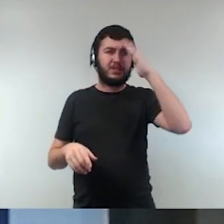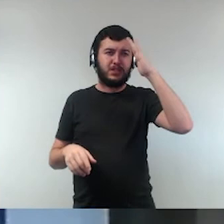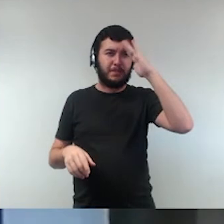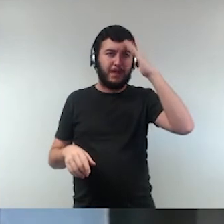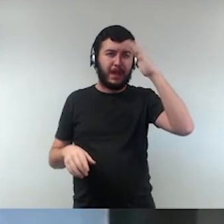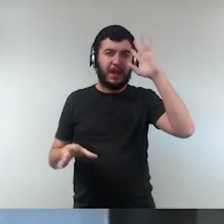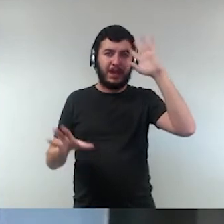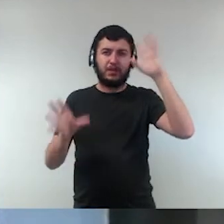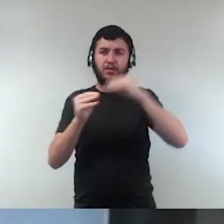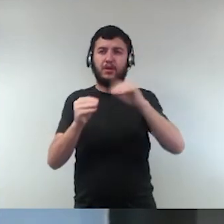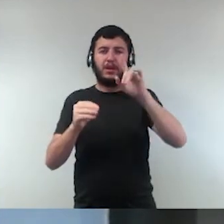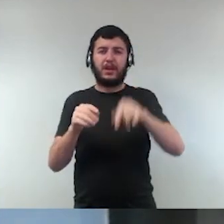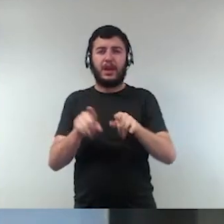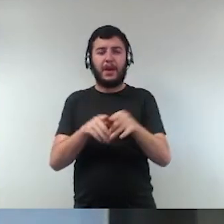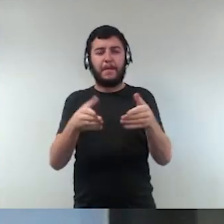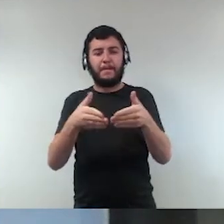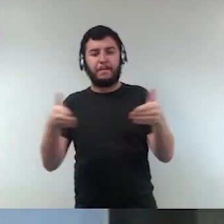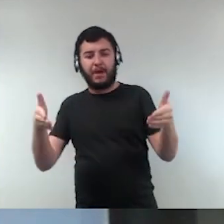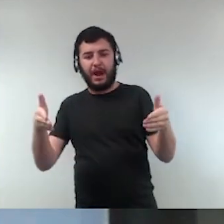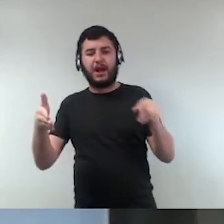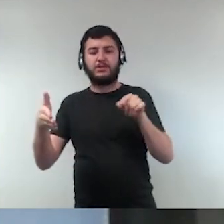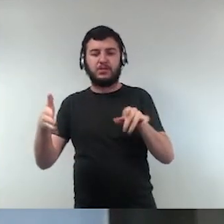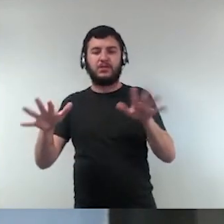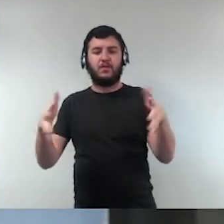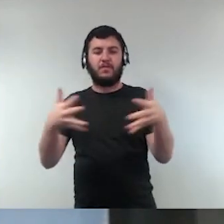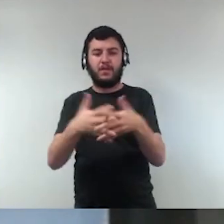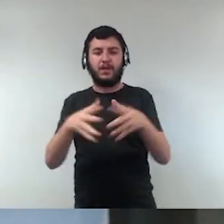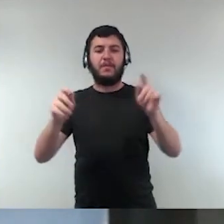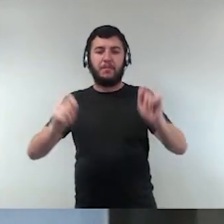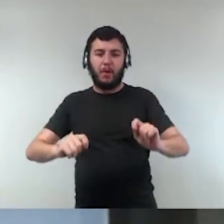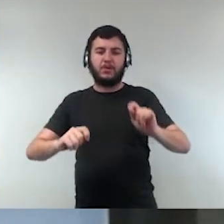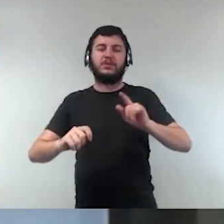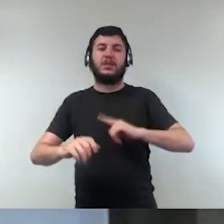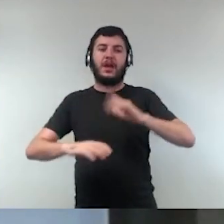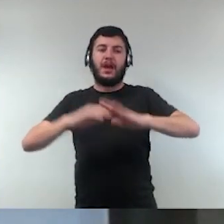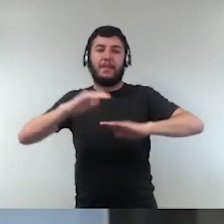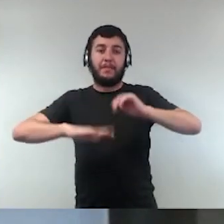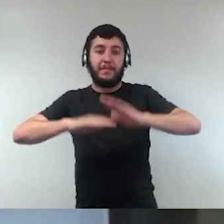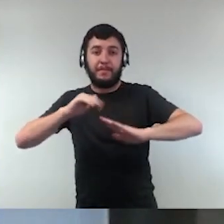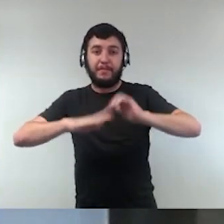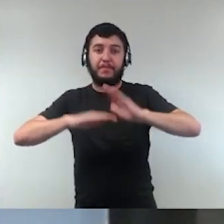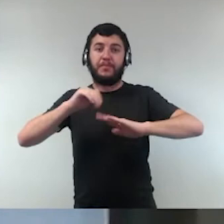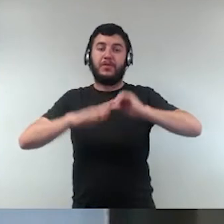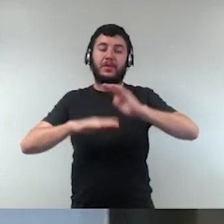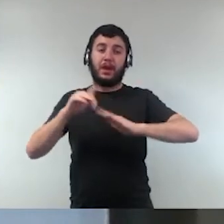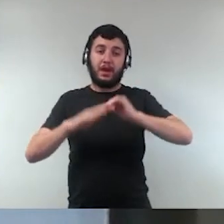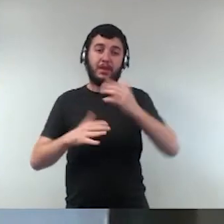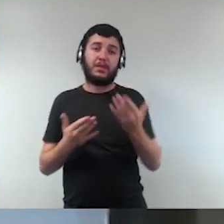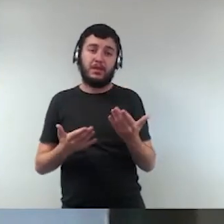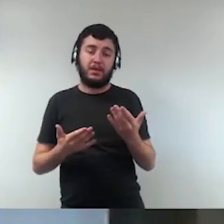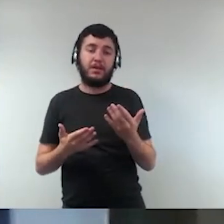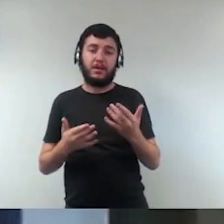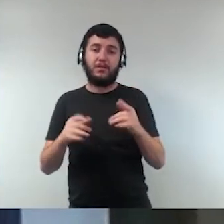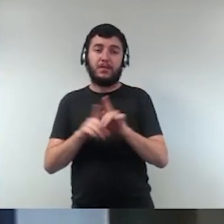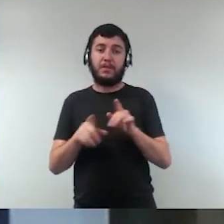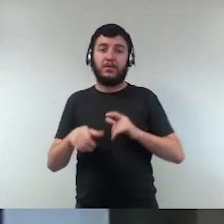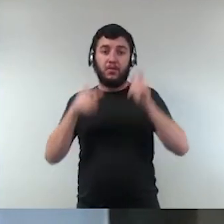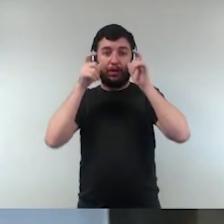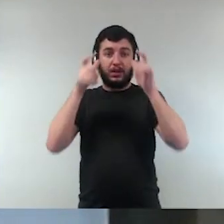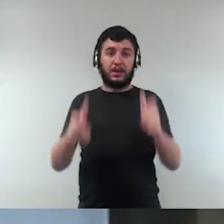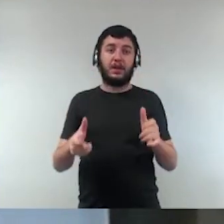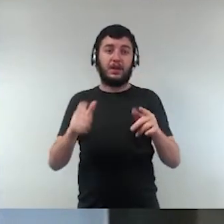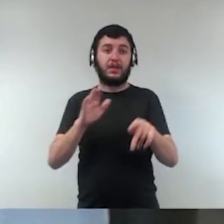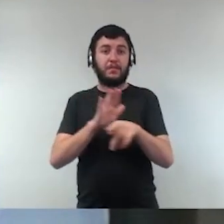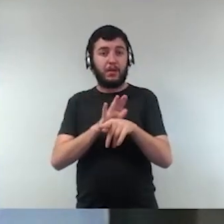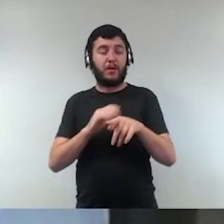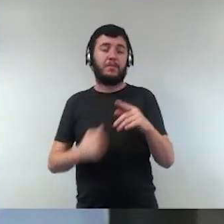aos prazos, seja aplicada uma hermenêutica favoravelmente à parte, né, ao interesse da parte, à